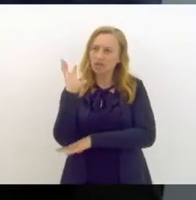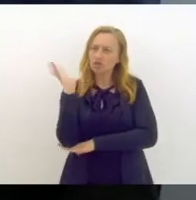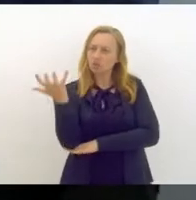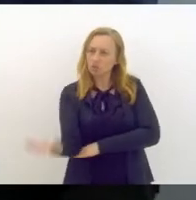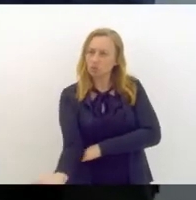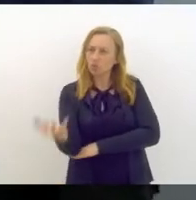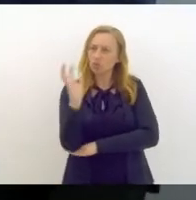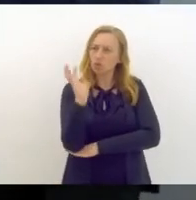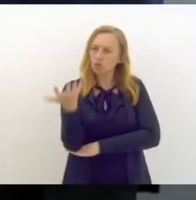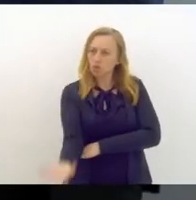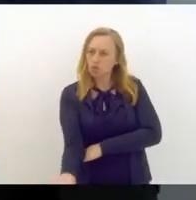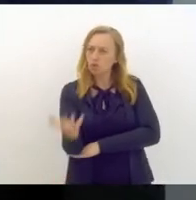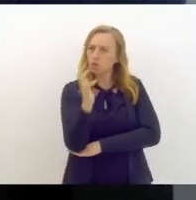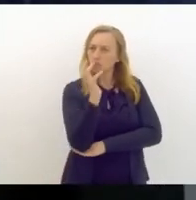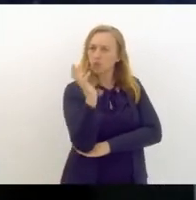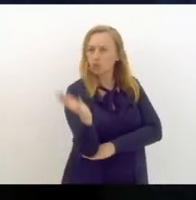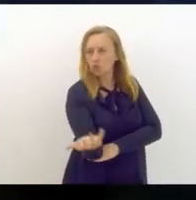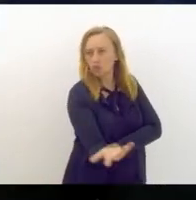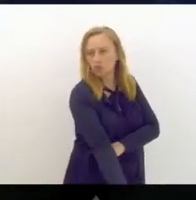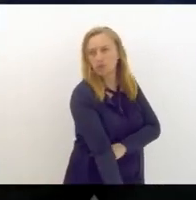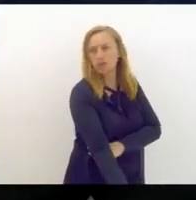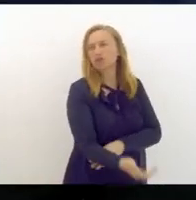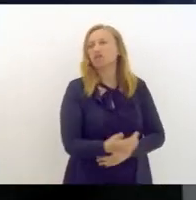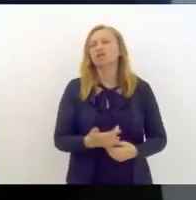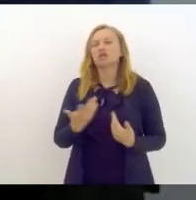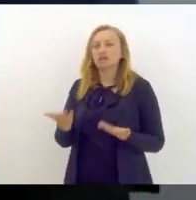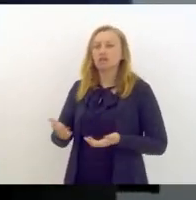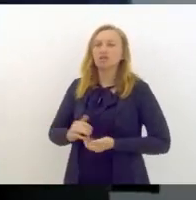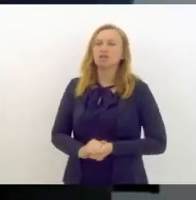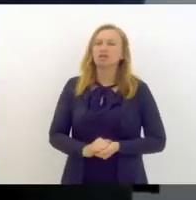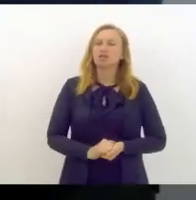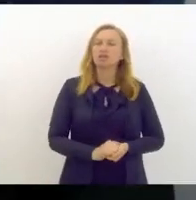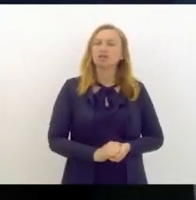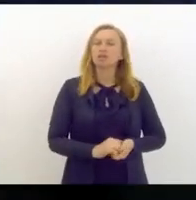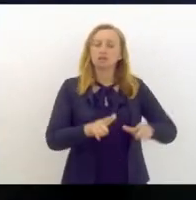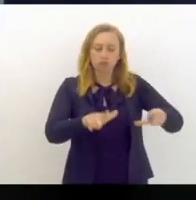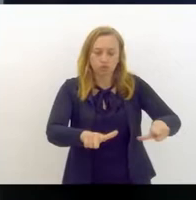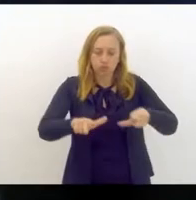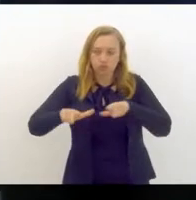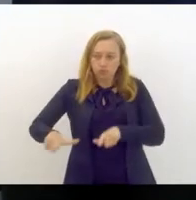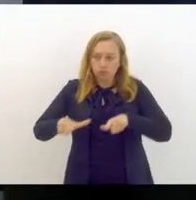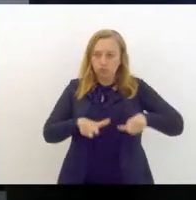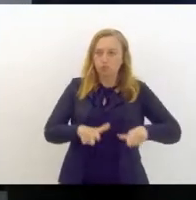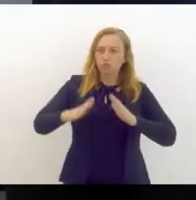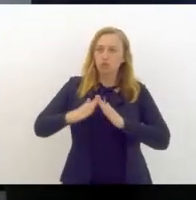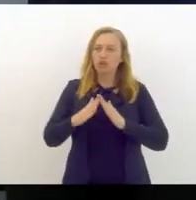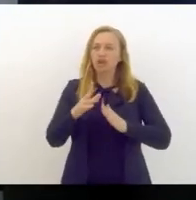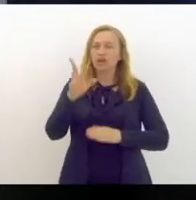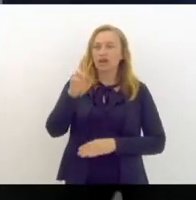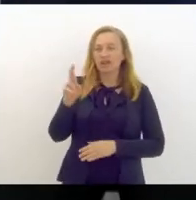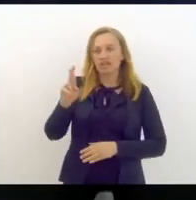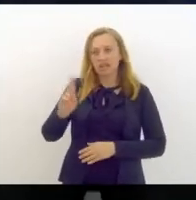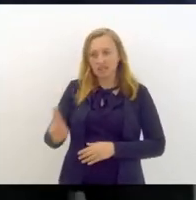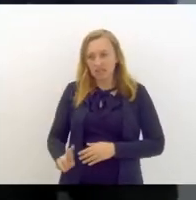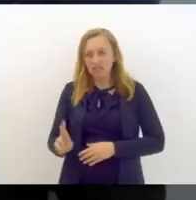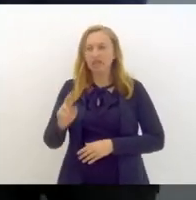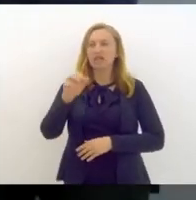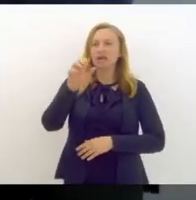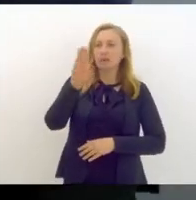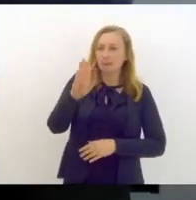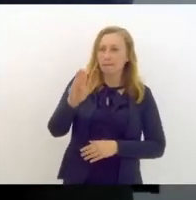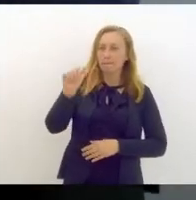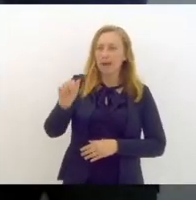administrativa em faixa marginal de proteção com ocupação de lotes, né? Em Resende, na comunidade Terra Livre, em Barra do Piraí,